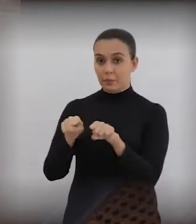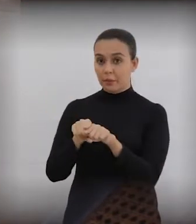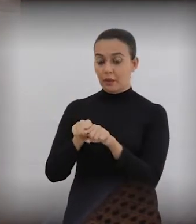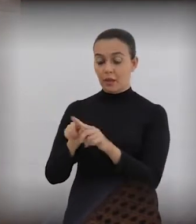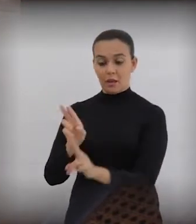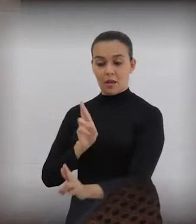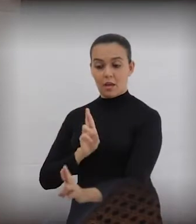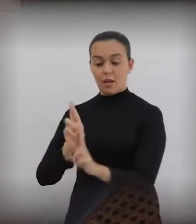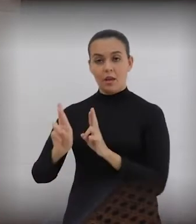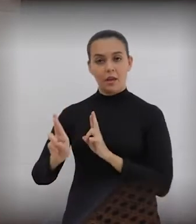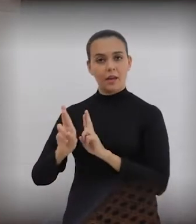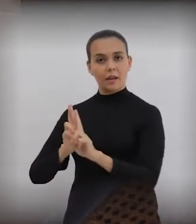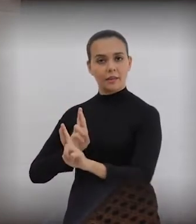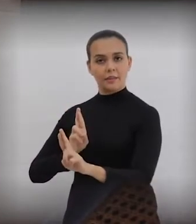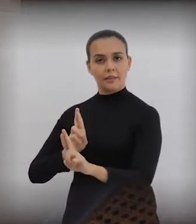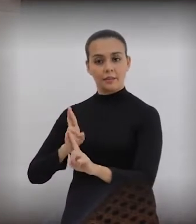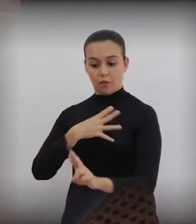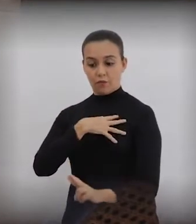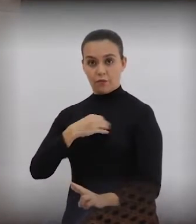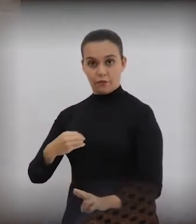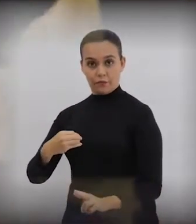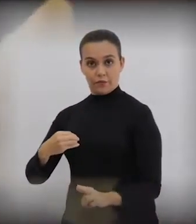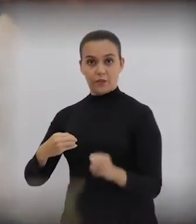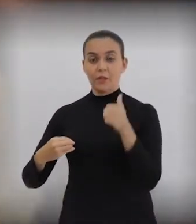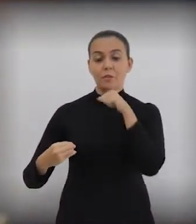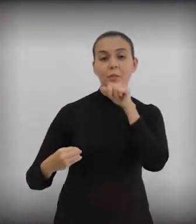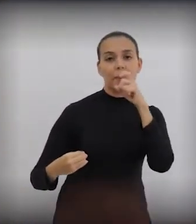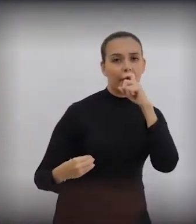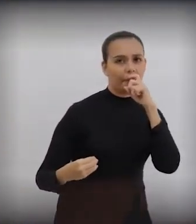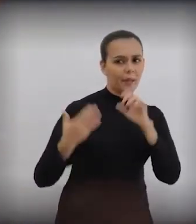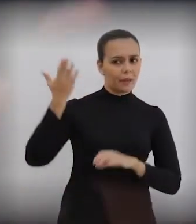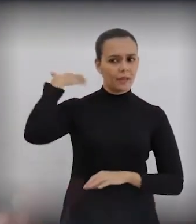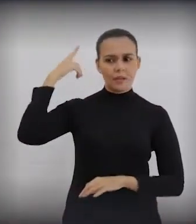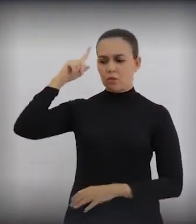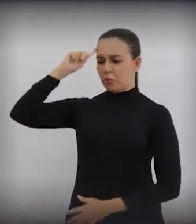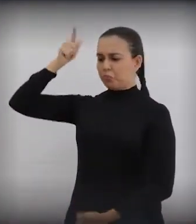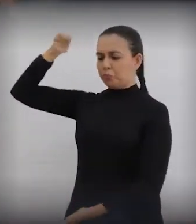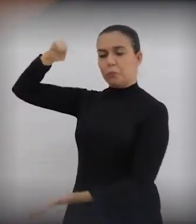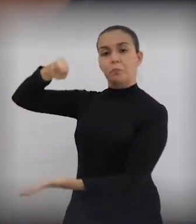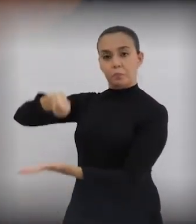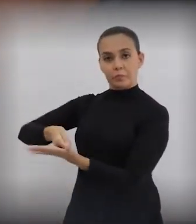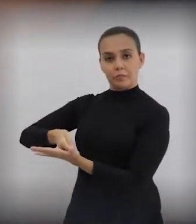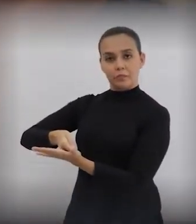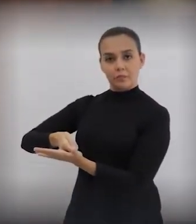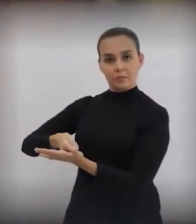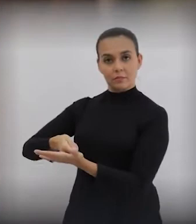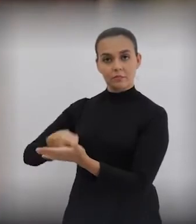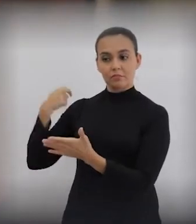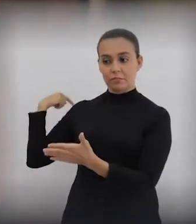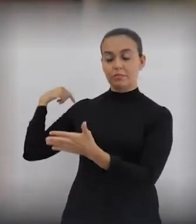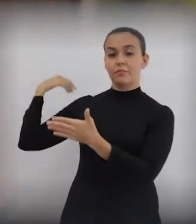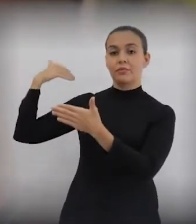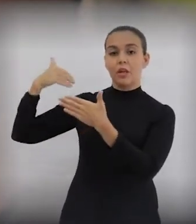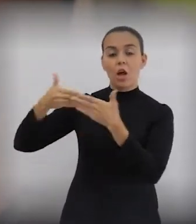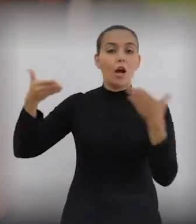Mesmo a relação que a gente tem hoje com filhos, que antes era uma relação de autoridade, ela